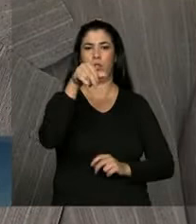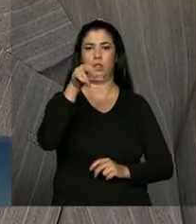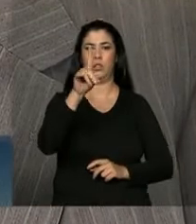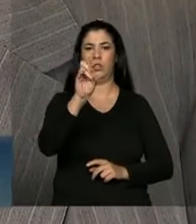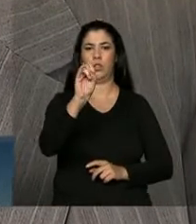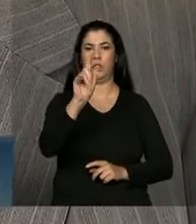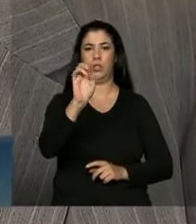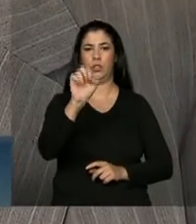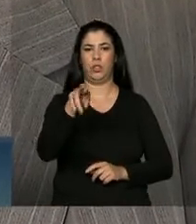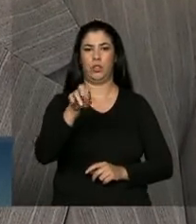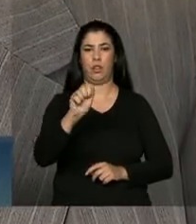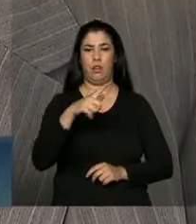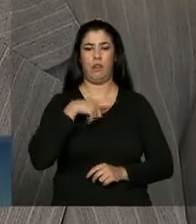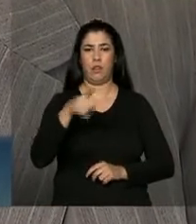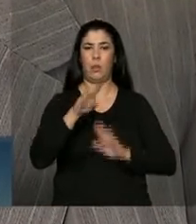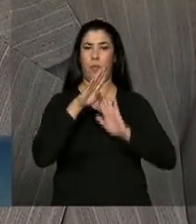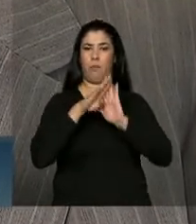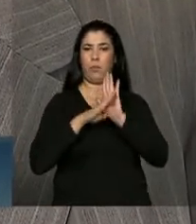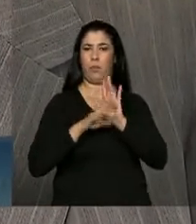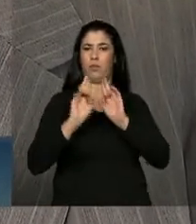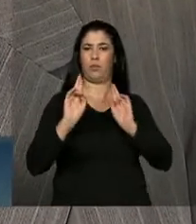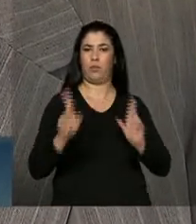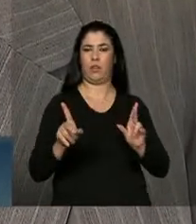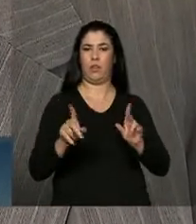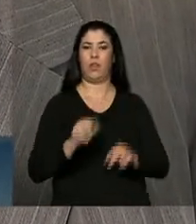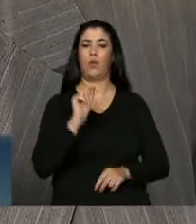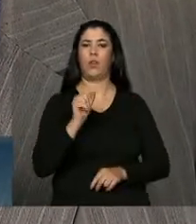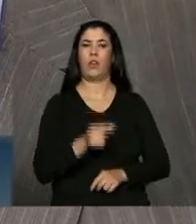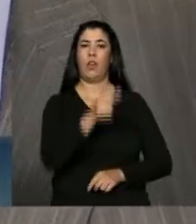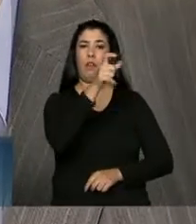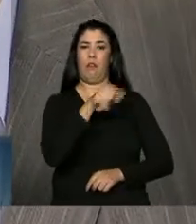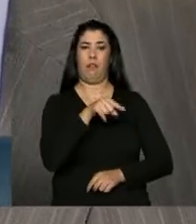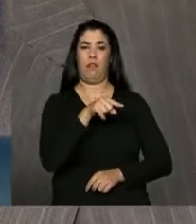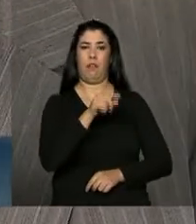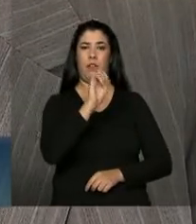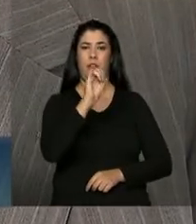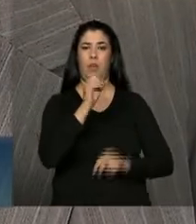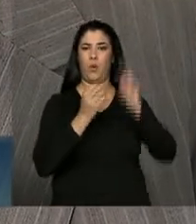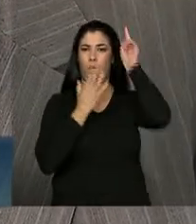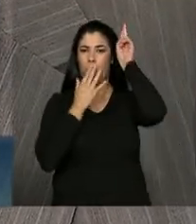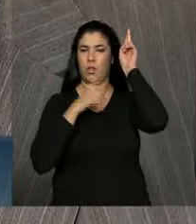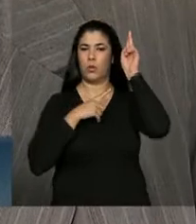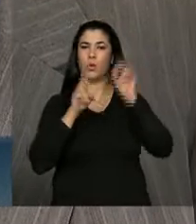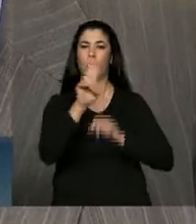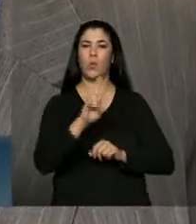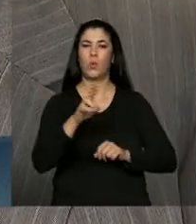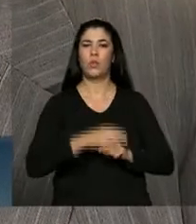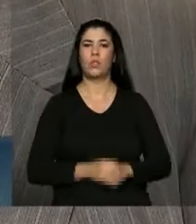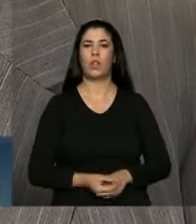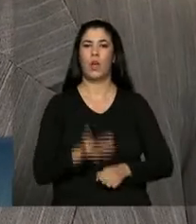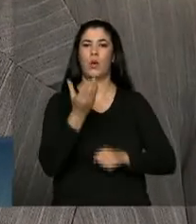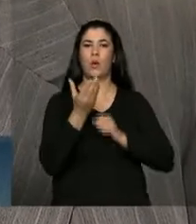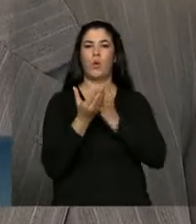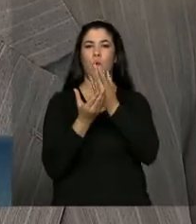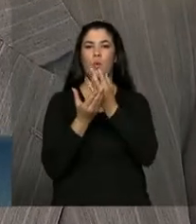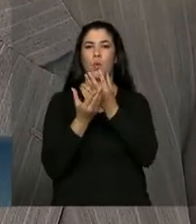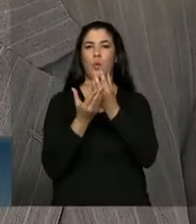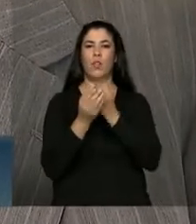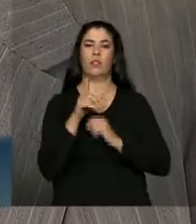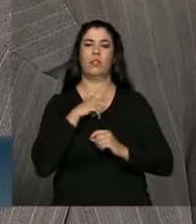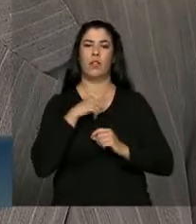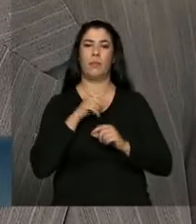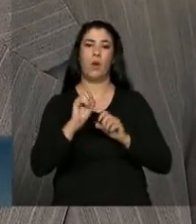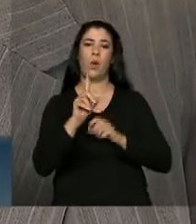esse programa é a diferença entre o índio está na lamparina na vela e pelos 24 horas e